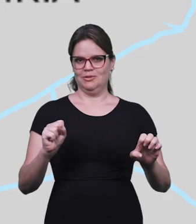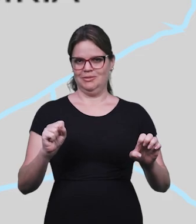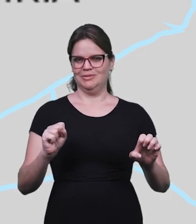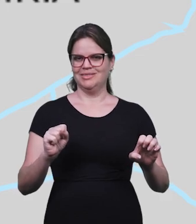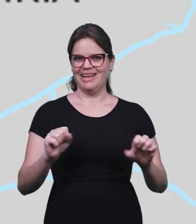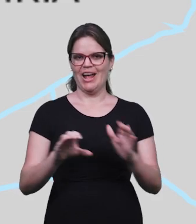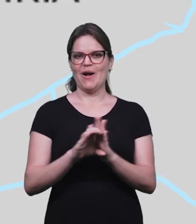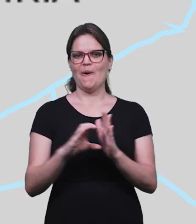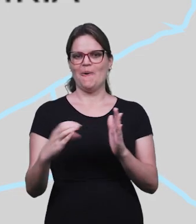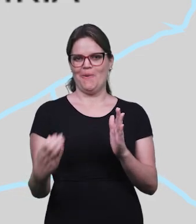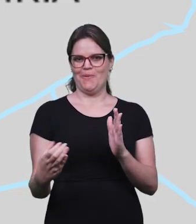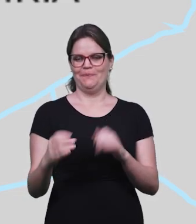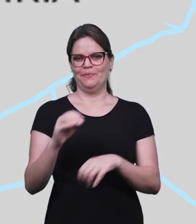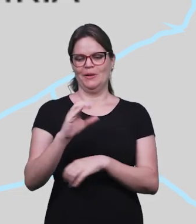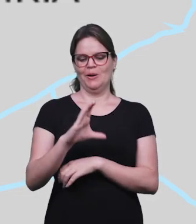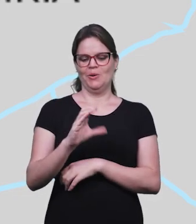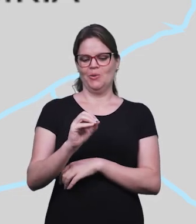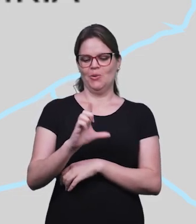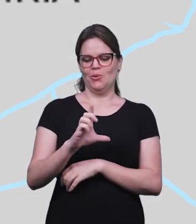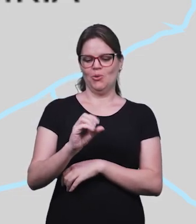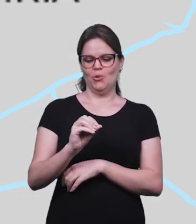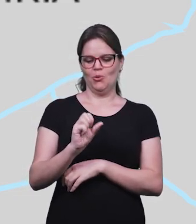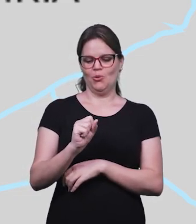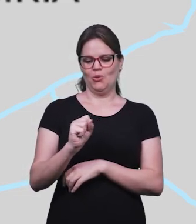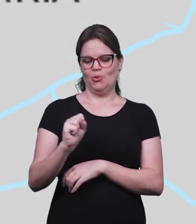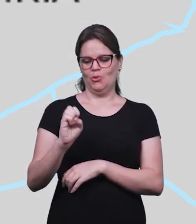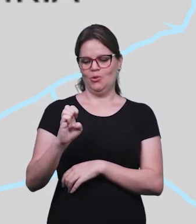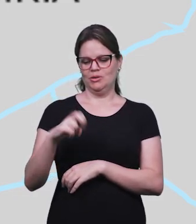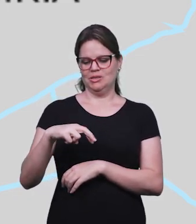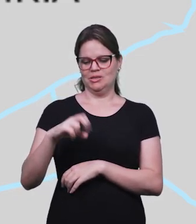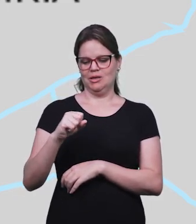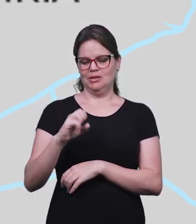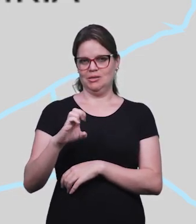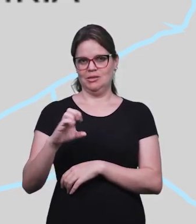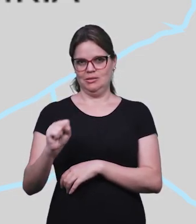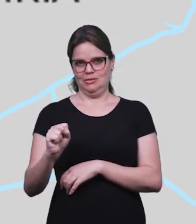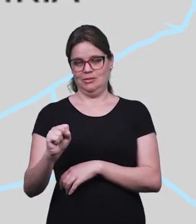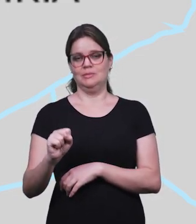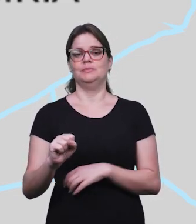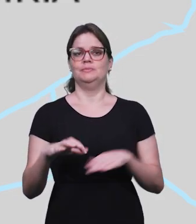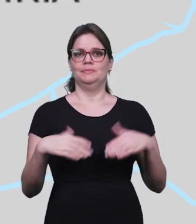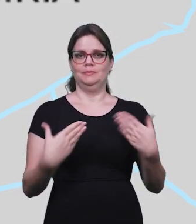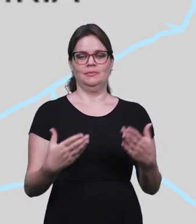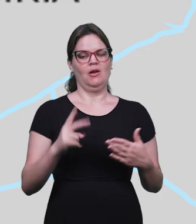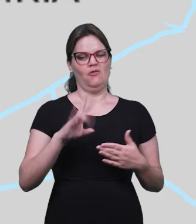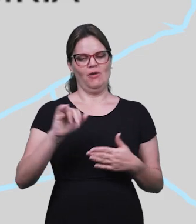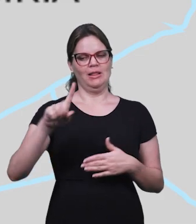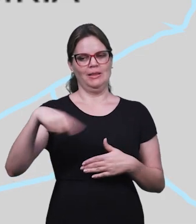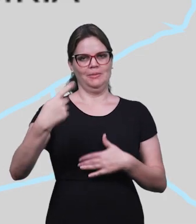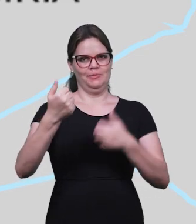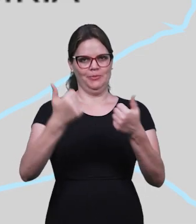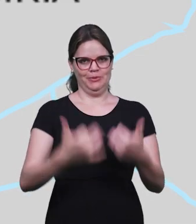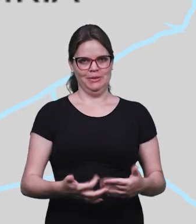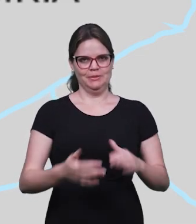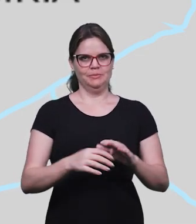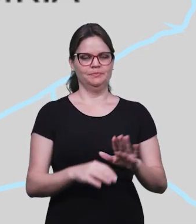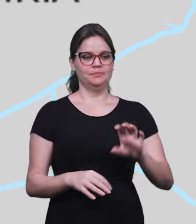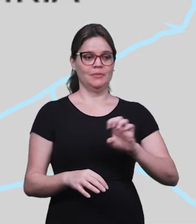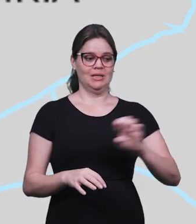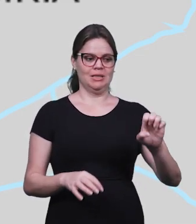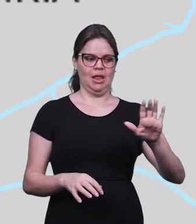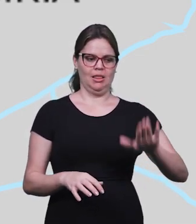aos Colossenses, né? Então, Colossos era ali um pouquinho à esquerda. Nós que estamos estudando as 7